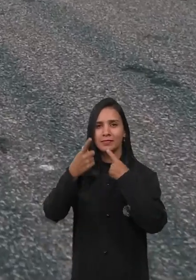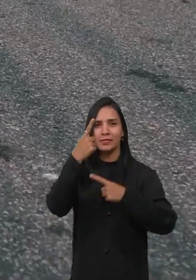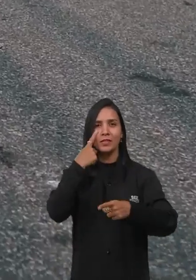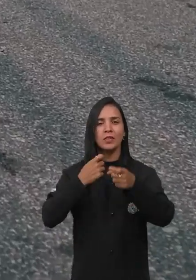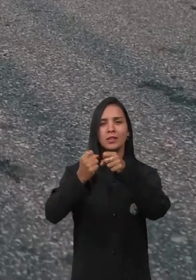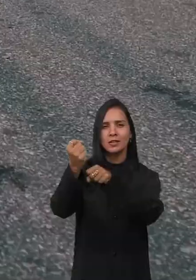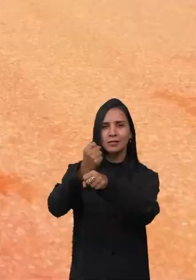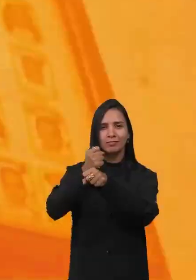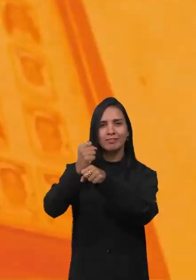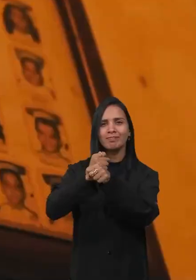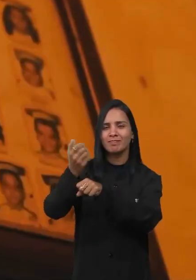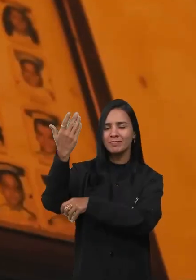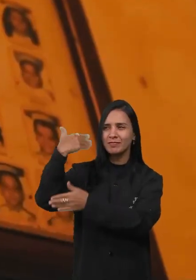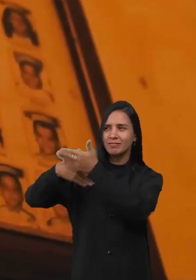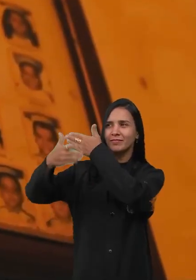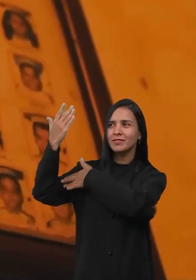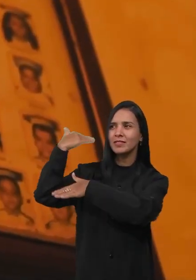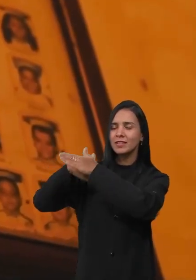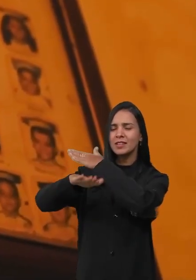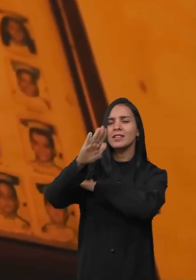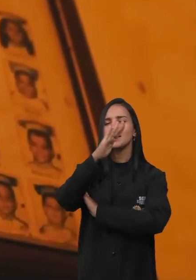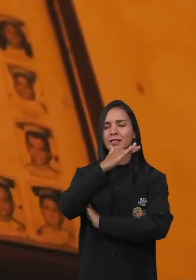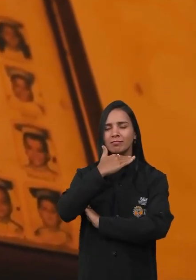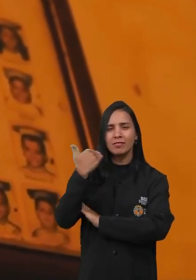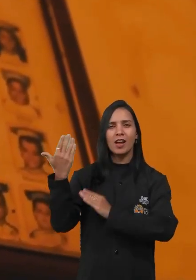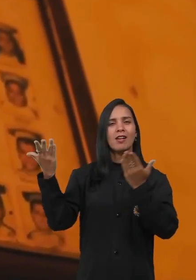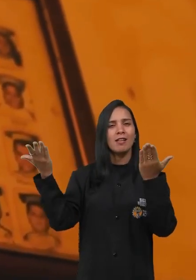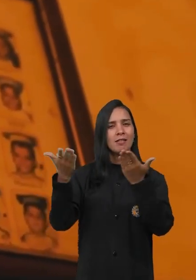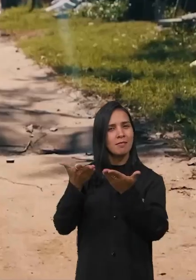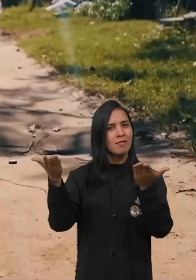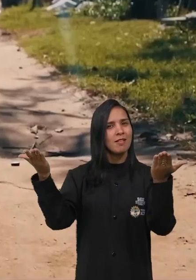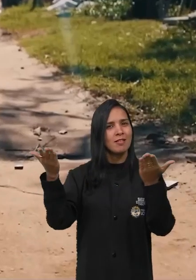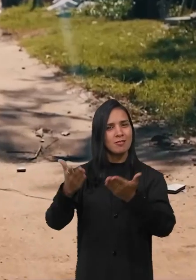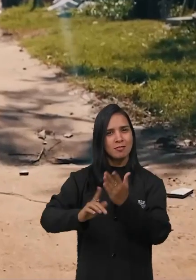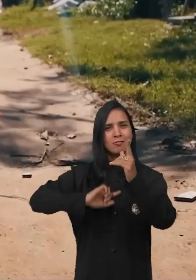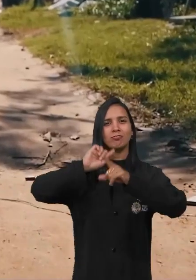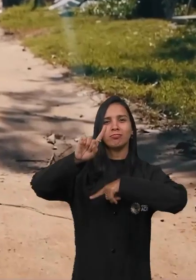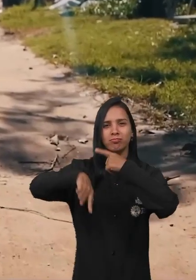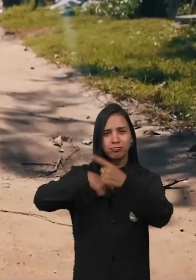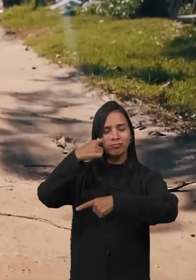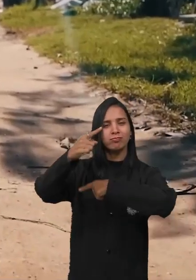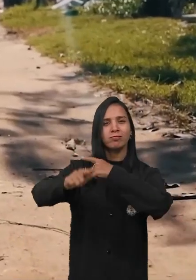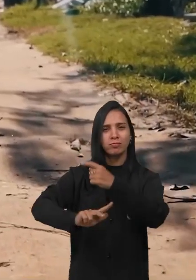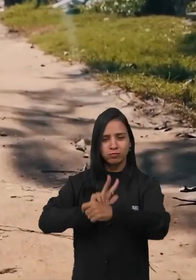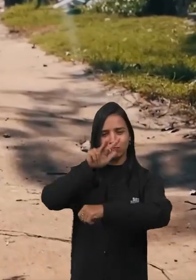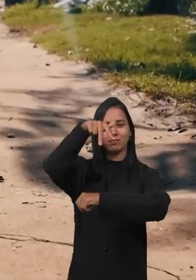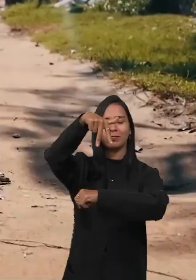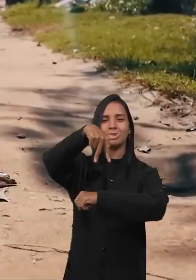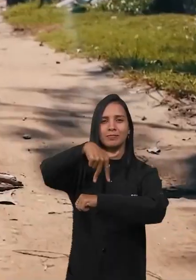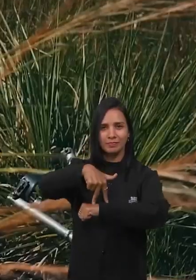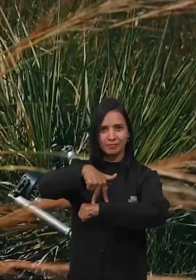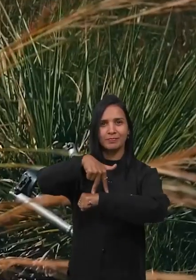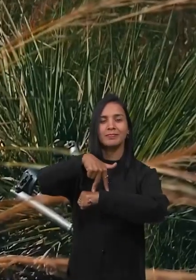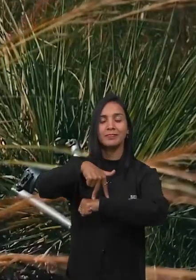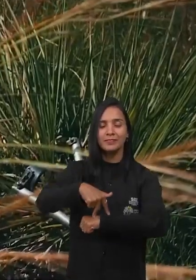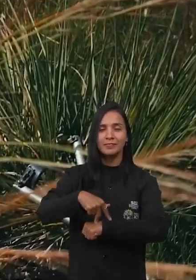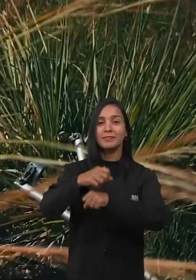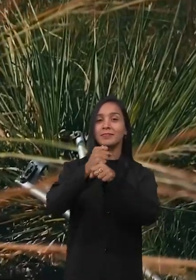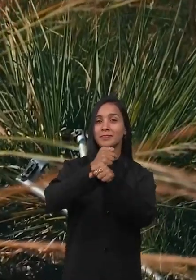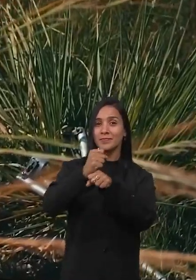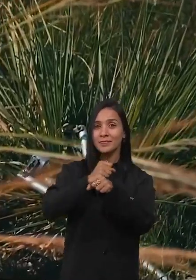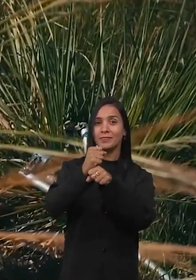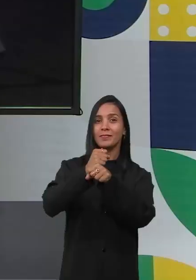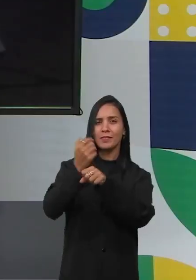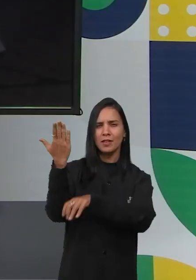cachorro. Ano passado eu morri, mas esse ano eu não morro. Ano passado